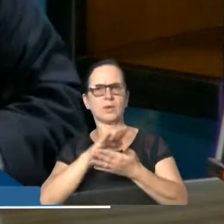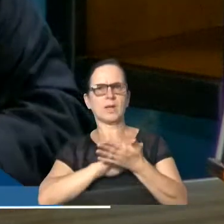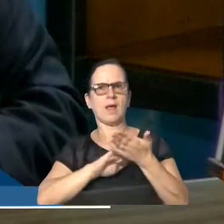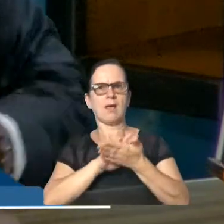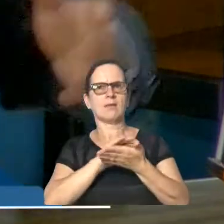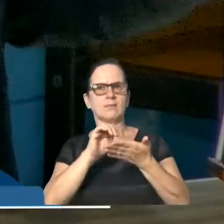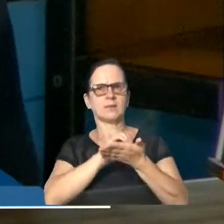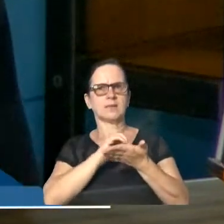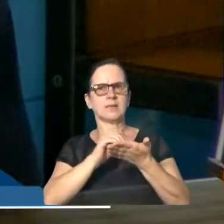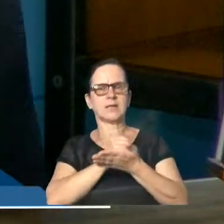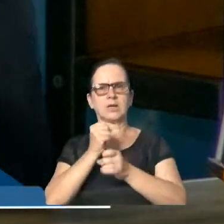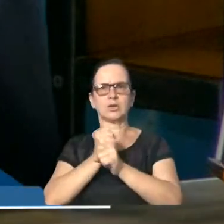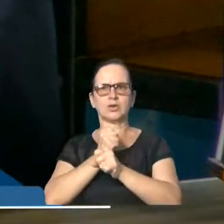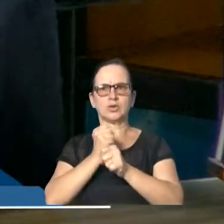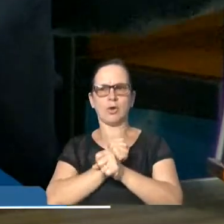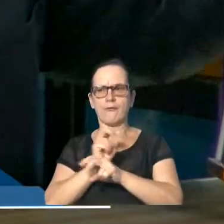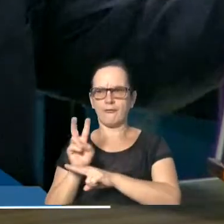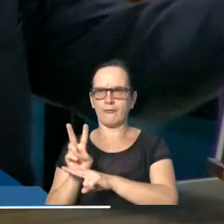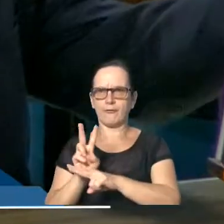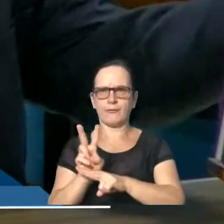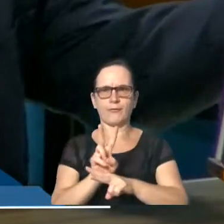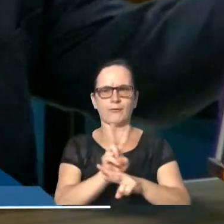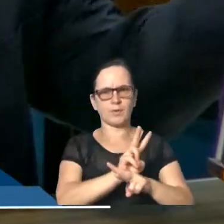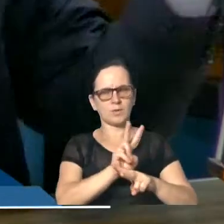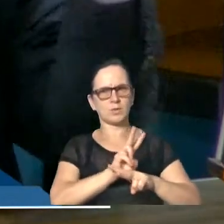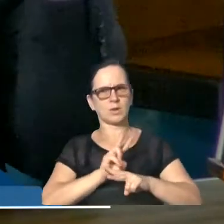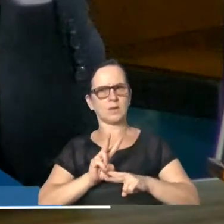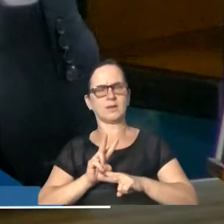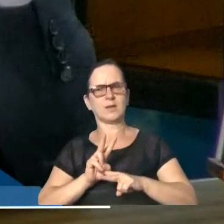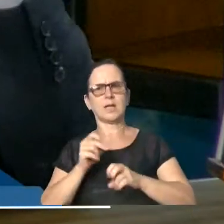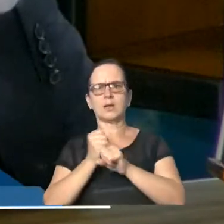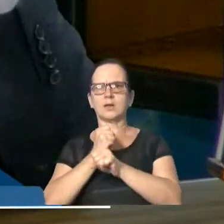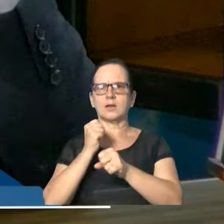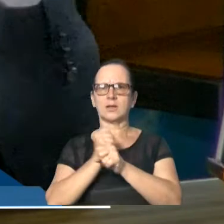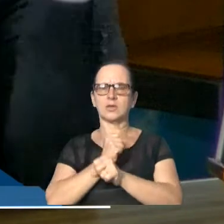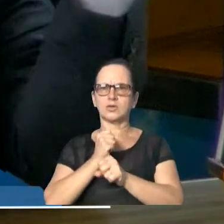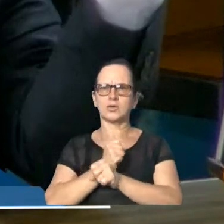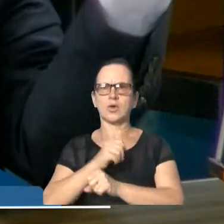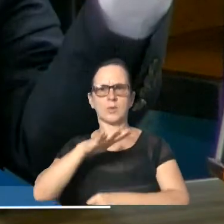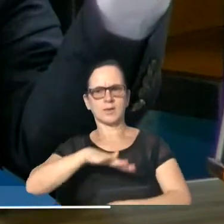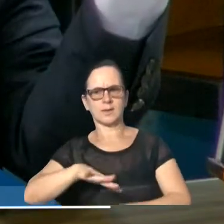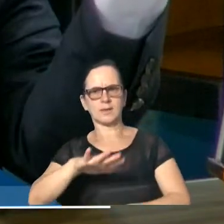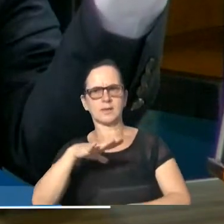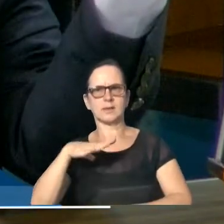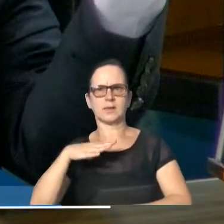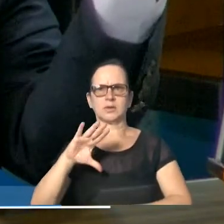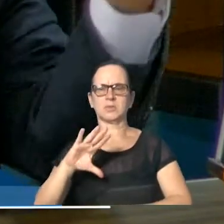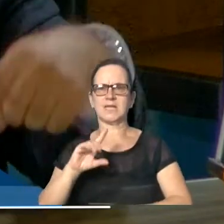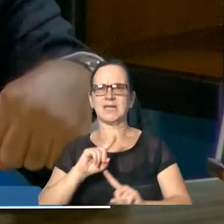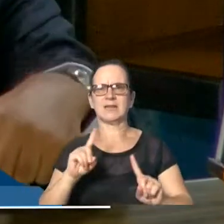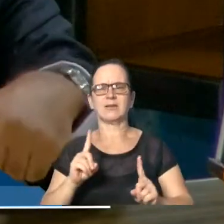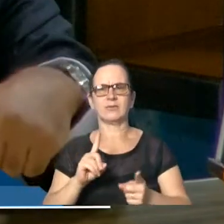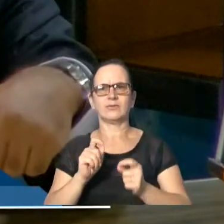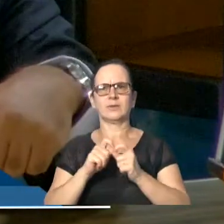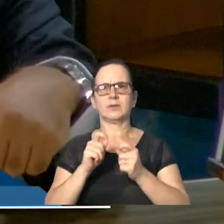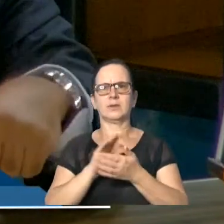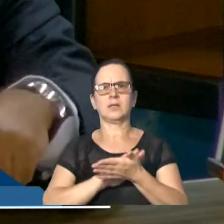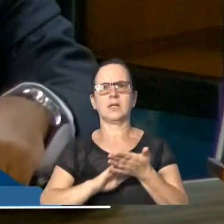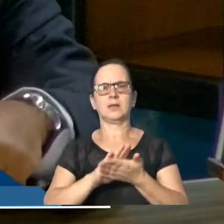fazer uma vistoria nas obras da cidade inacabadas. E não atenderam os